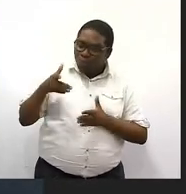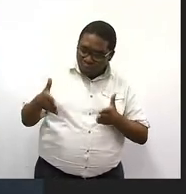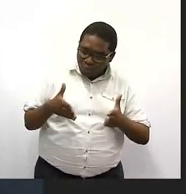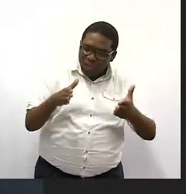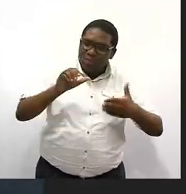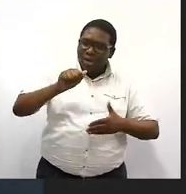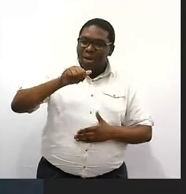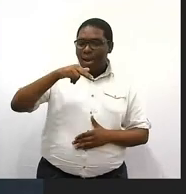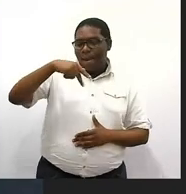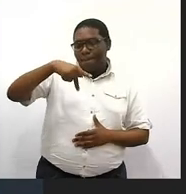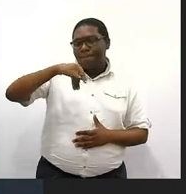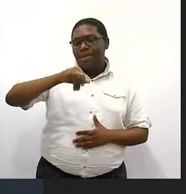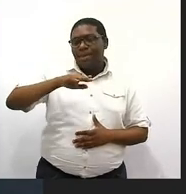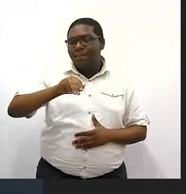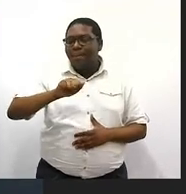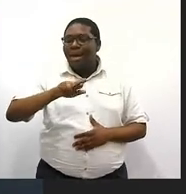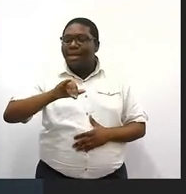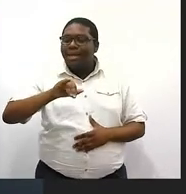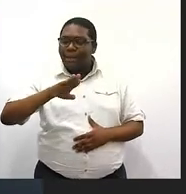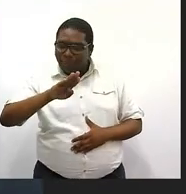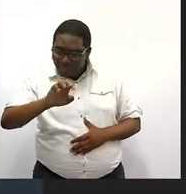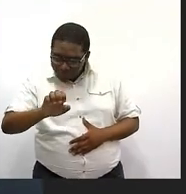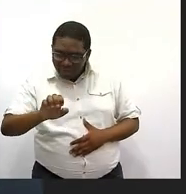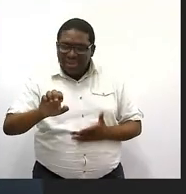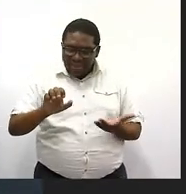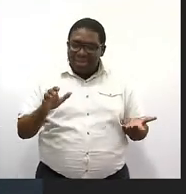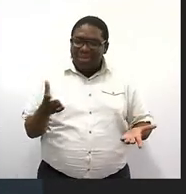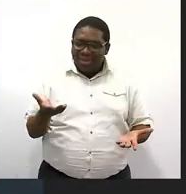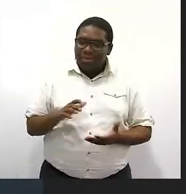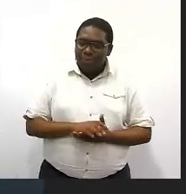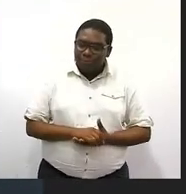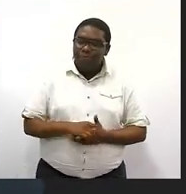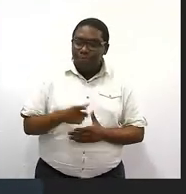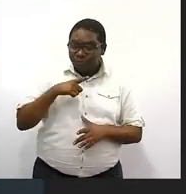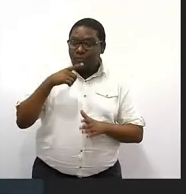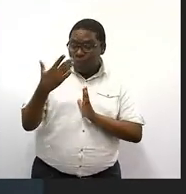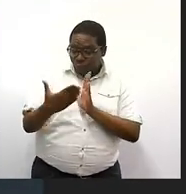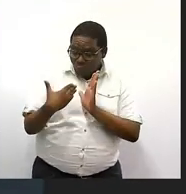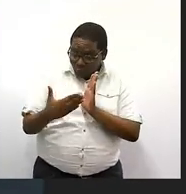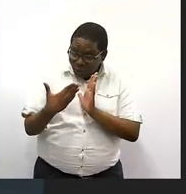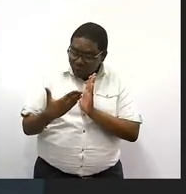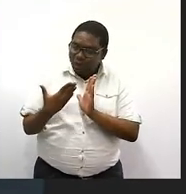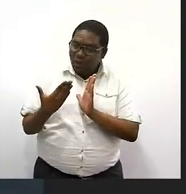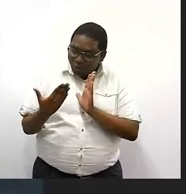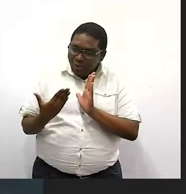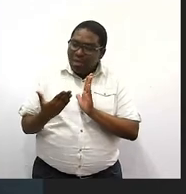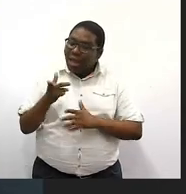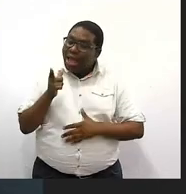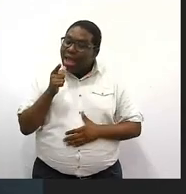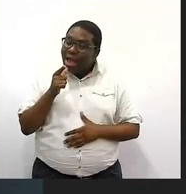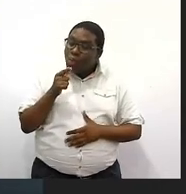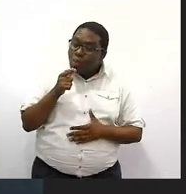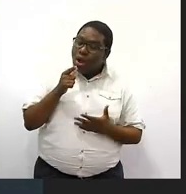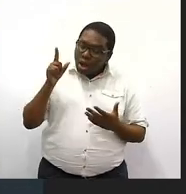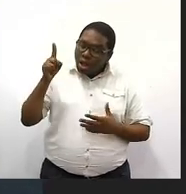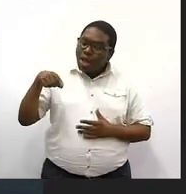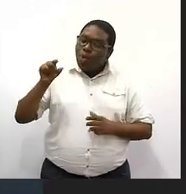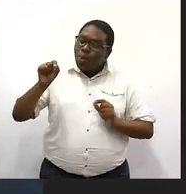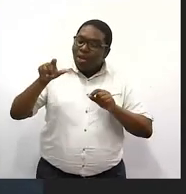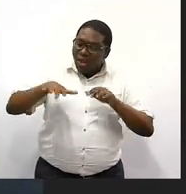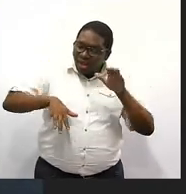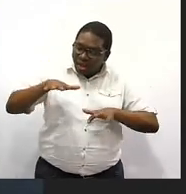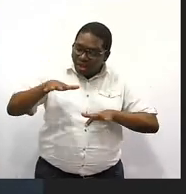Ele brinca com Capiberibe, Capiberibe. Na obra de João Cabral, esse rio, essa água, ela é muitas vezes sinônimo